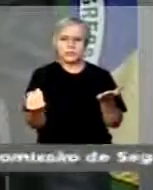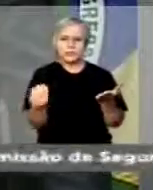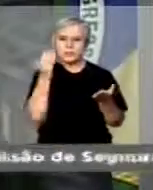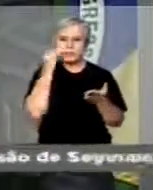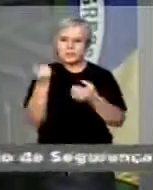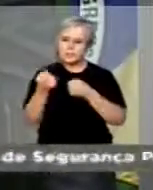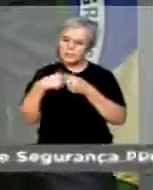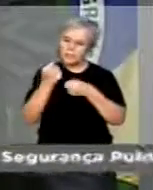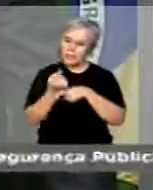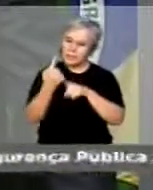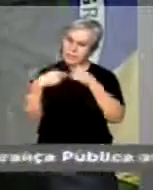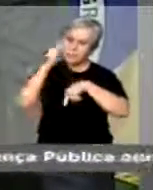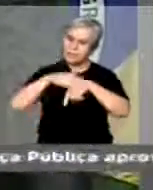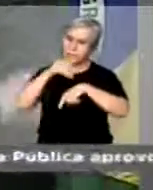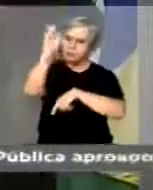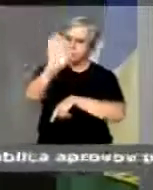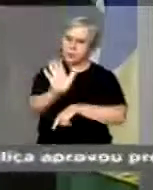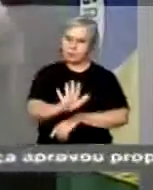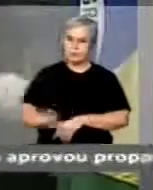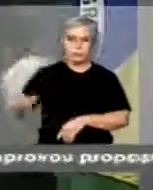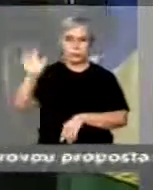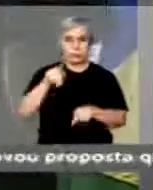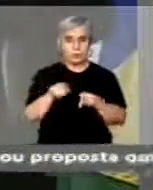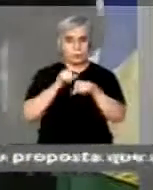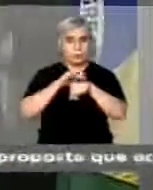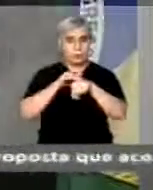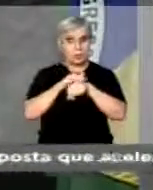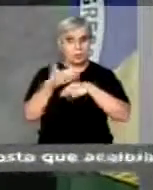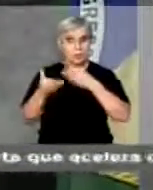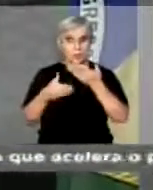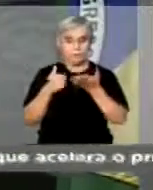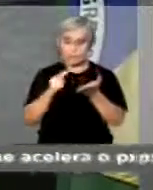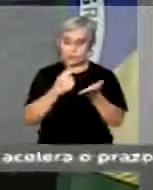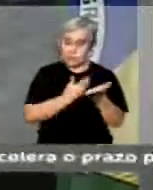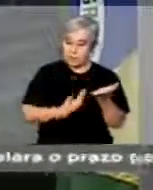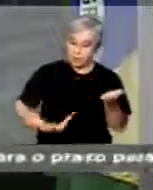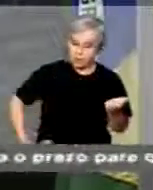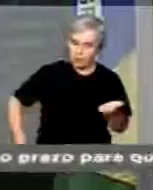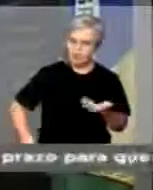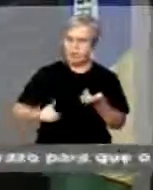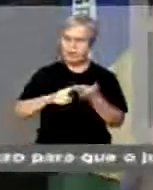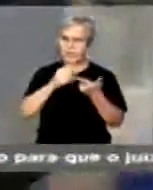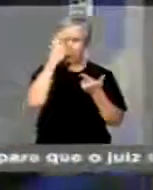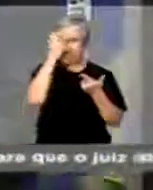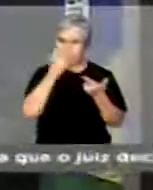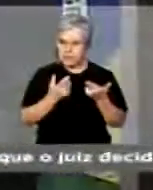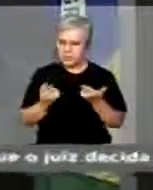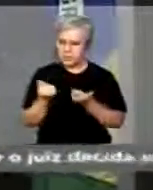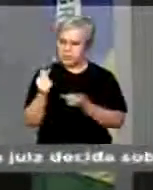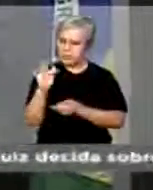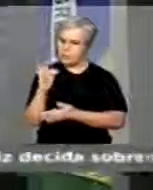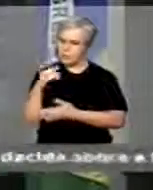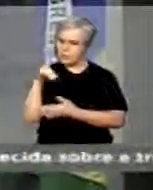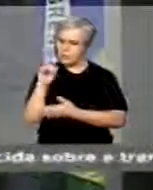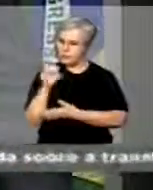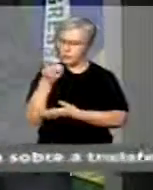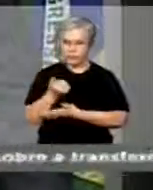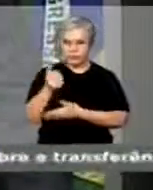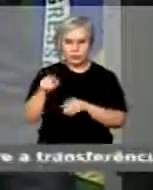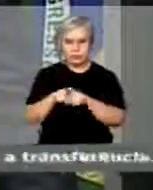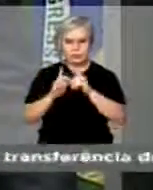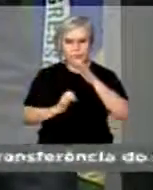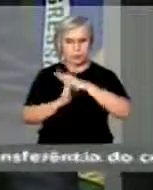retomada do crescimento no Brasil. Nós falamos ali de governança, de seriedade para os fundos de pensão e para as